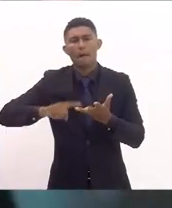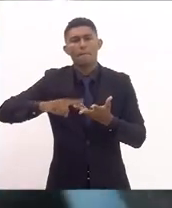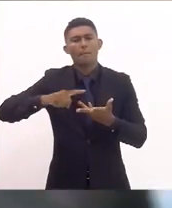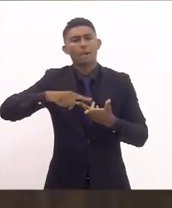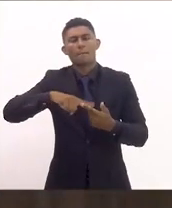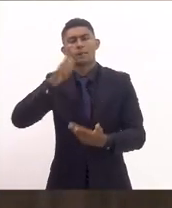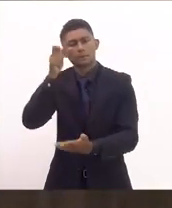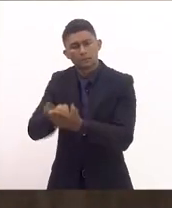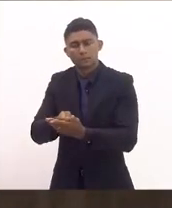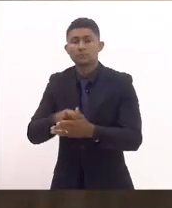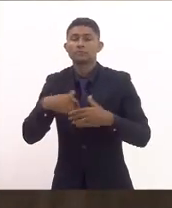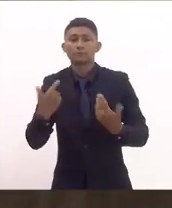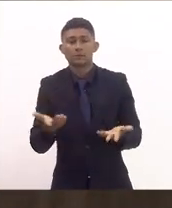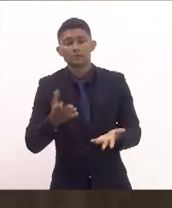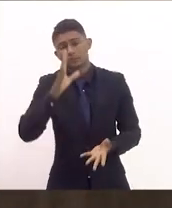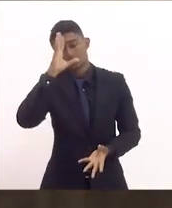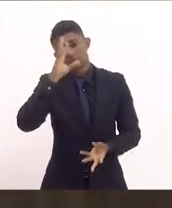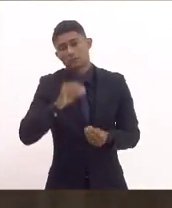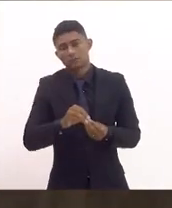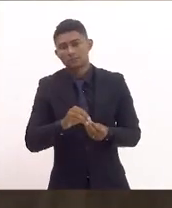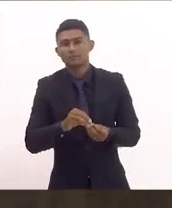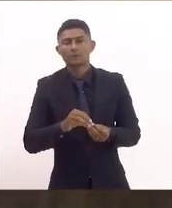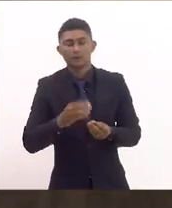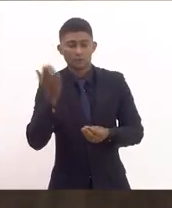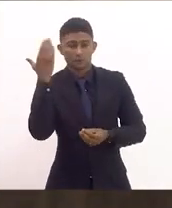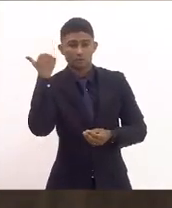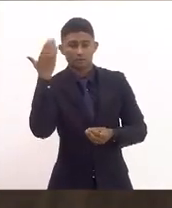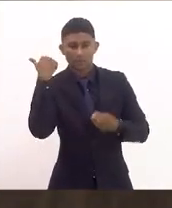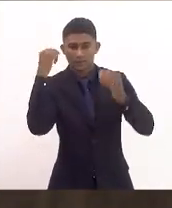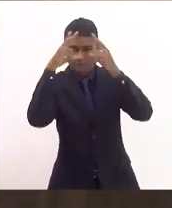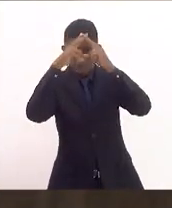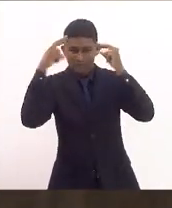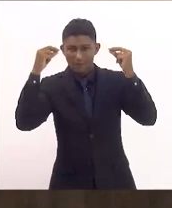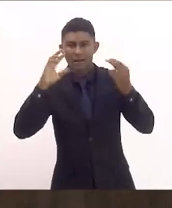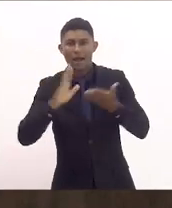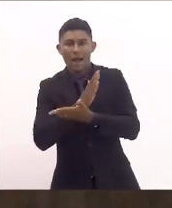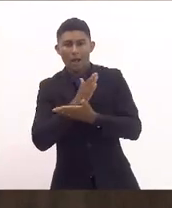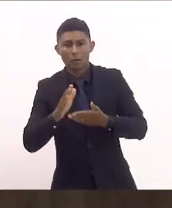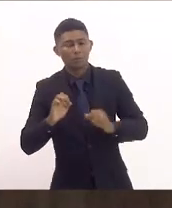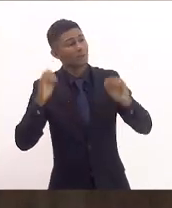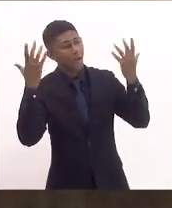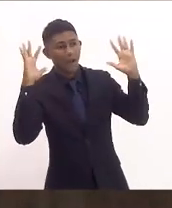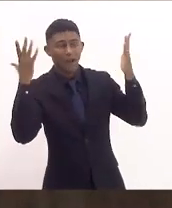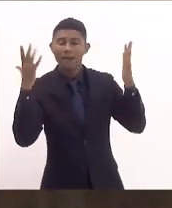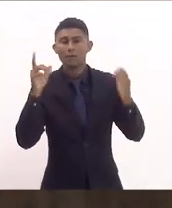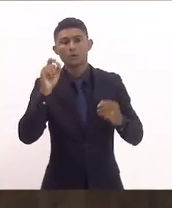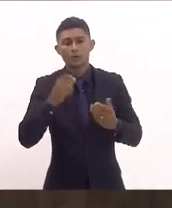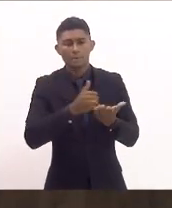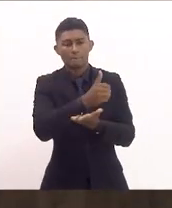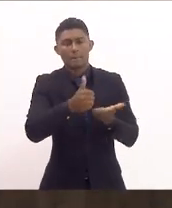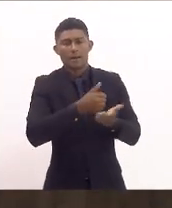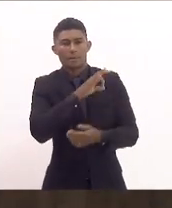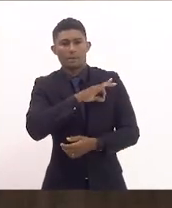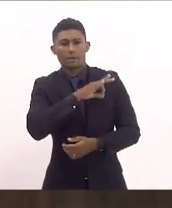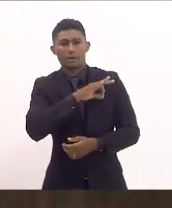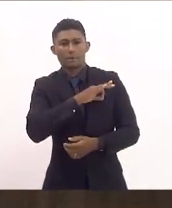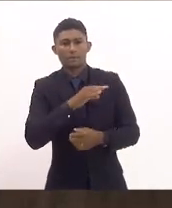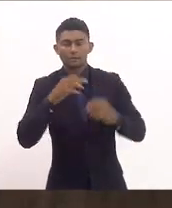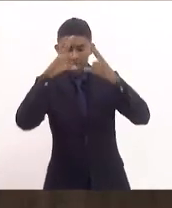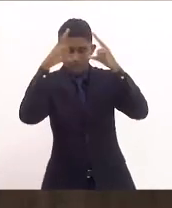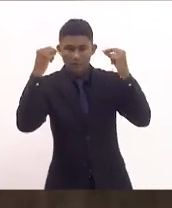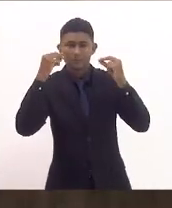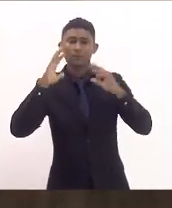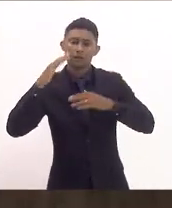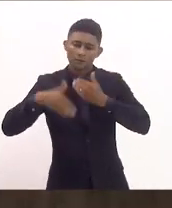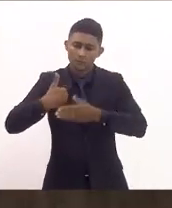que muitas enfermeiras comemoravam alguns dias atrás o piso salarial para a enfermagem mas no final das contas vão